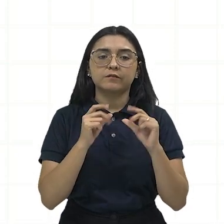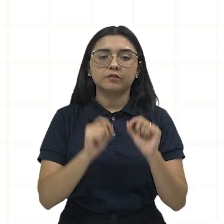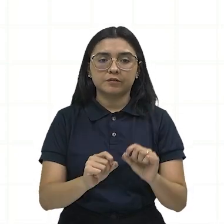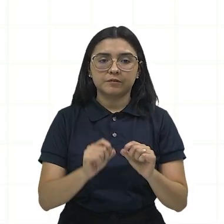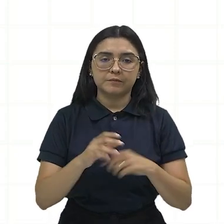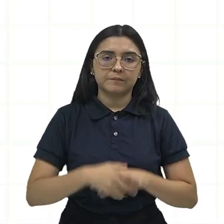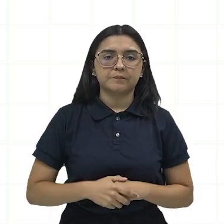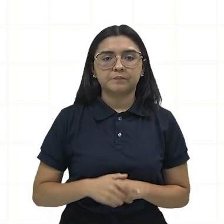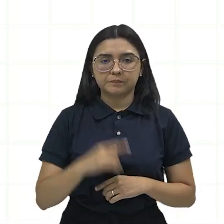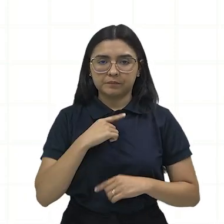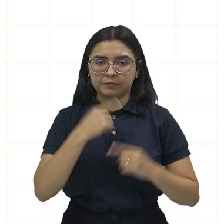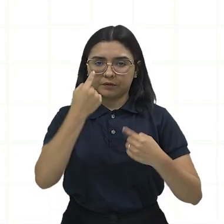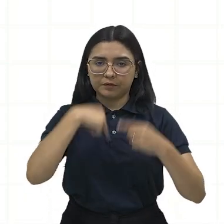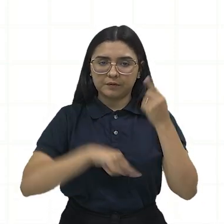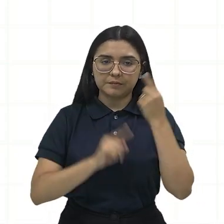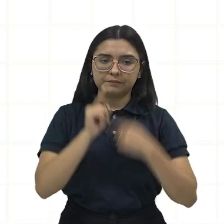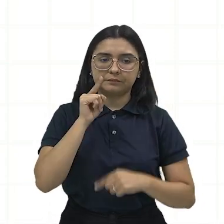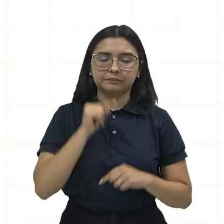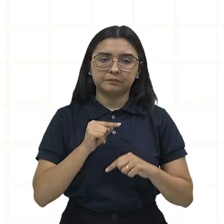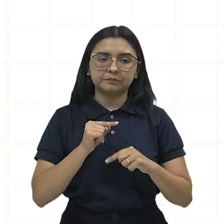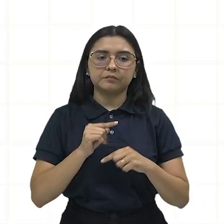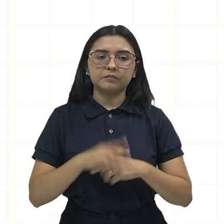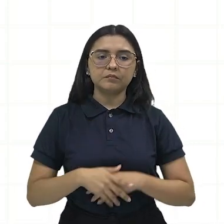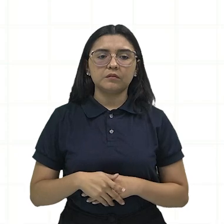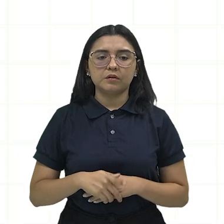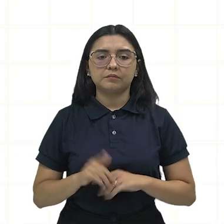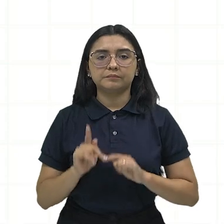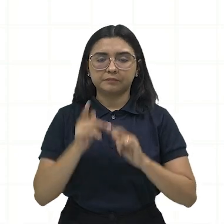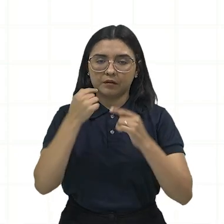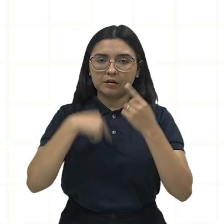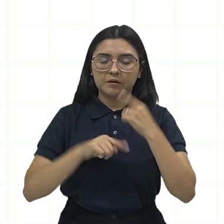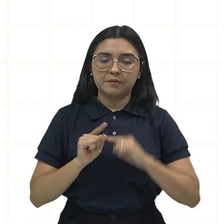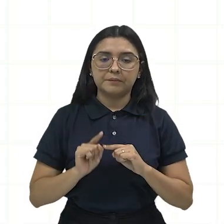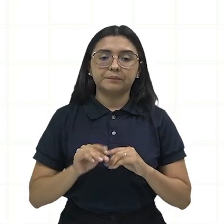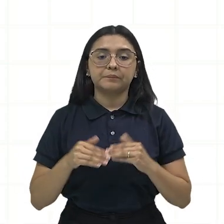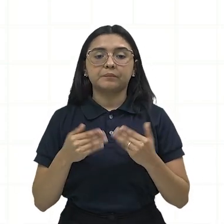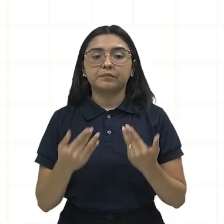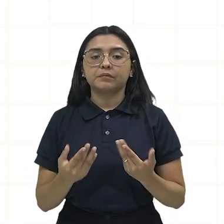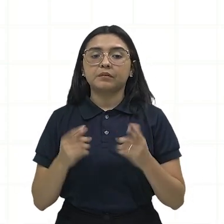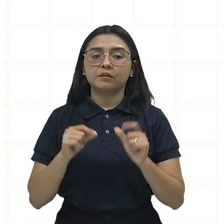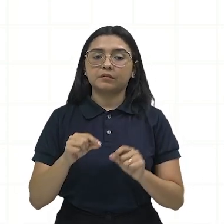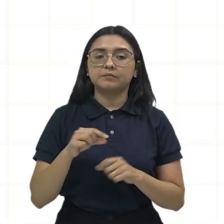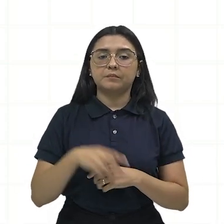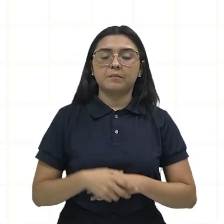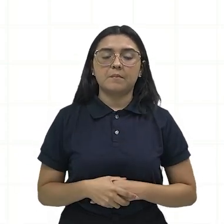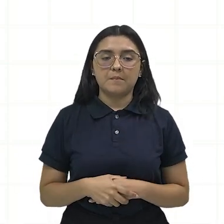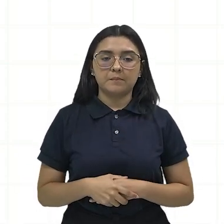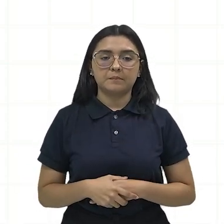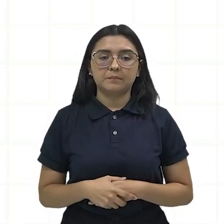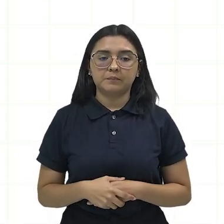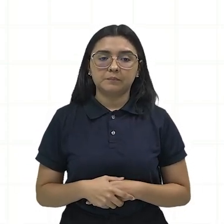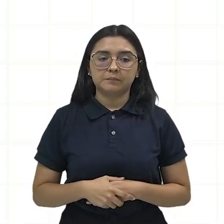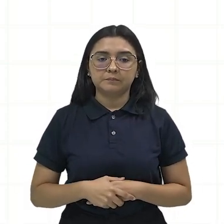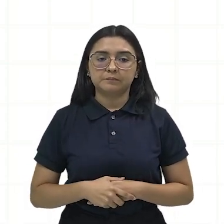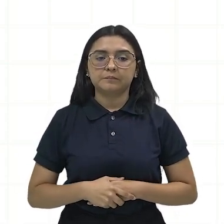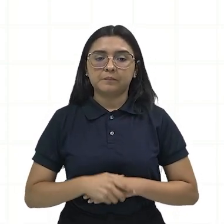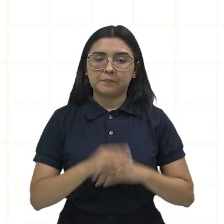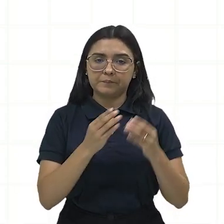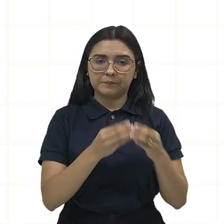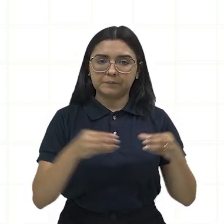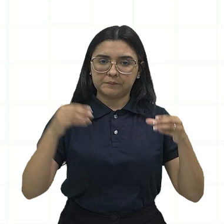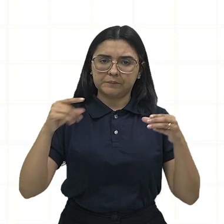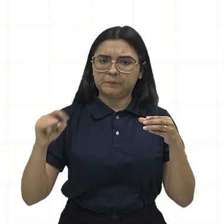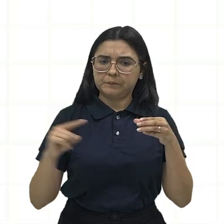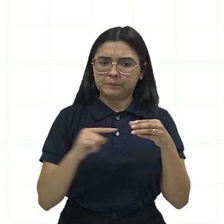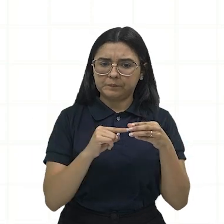gases respiratórios no nosso sangue. E aí, quando esses merozoítos invadem as hemácias,